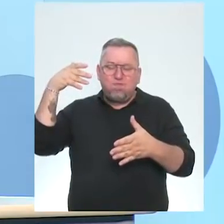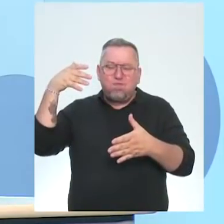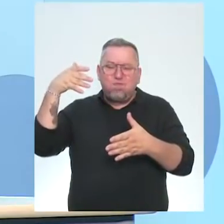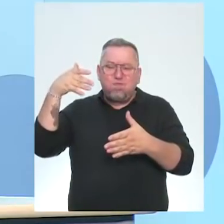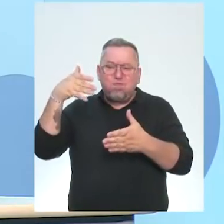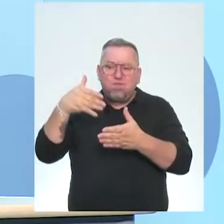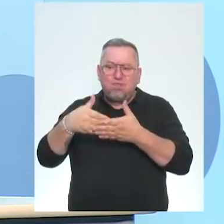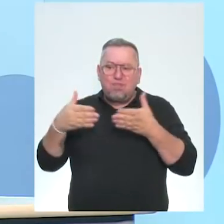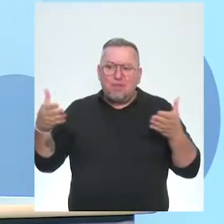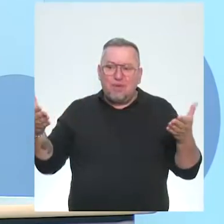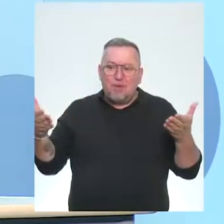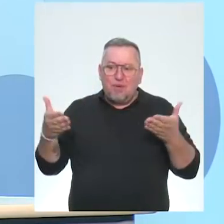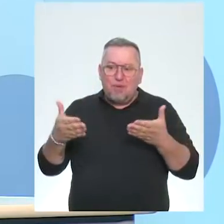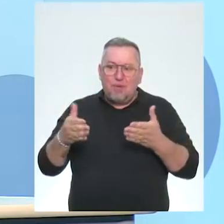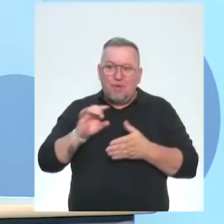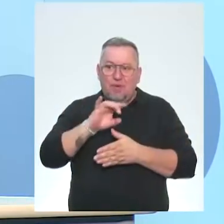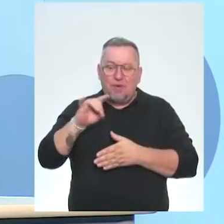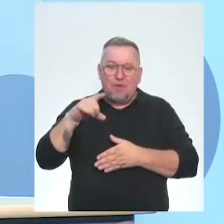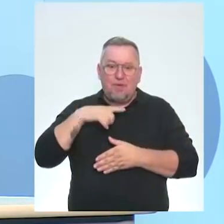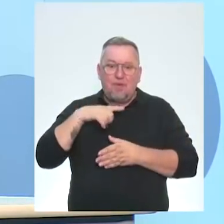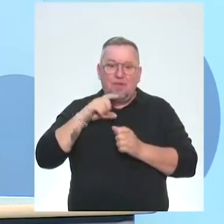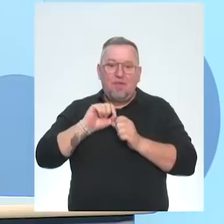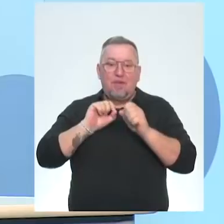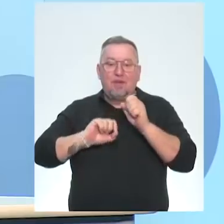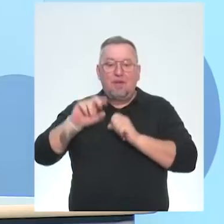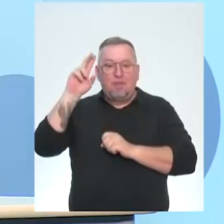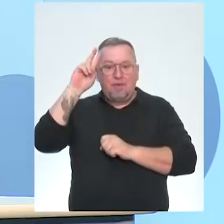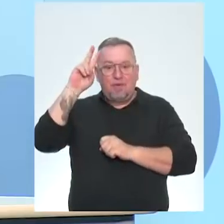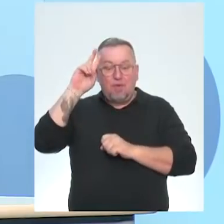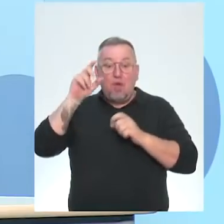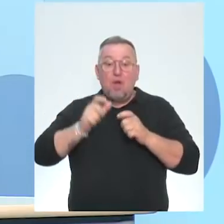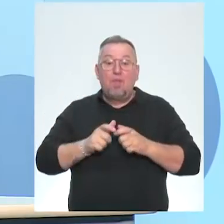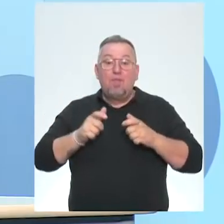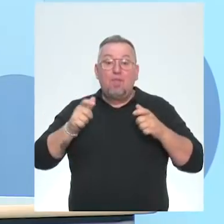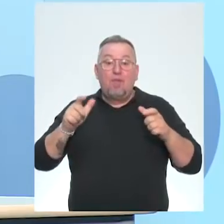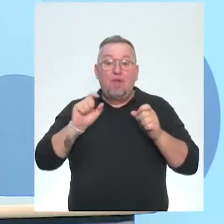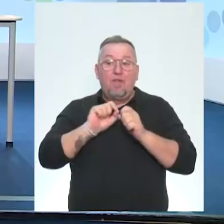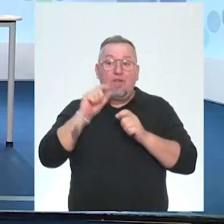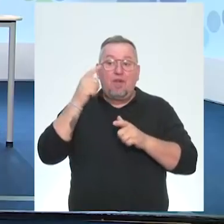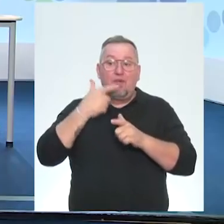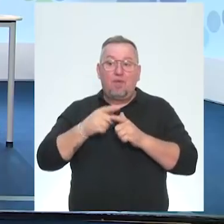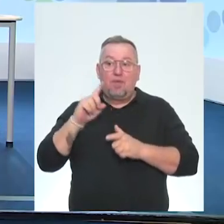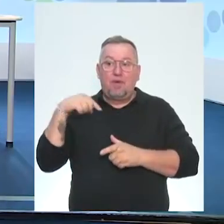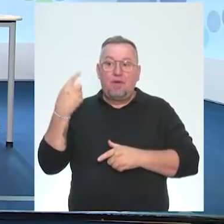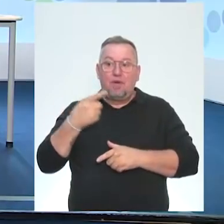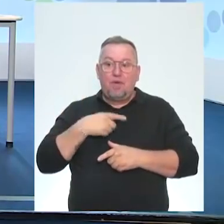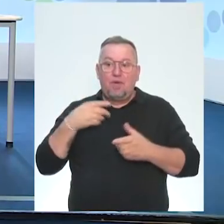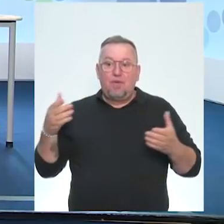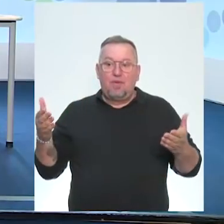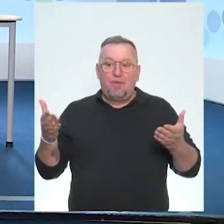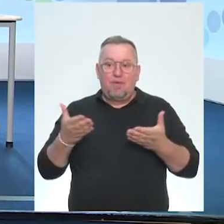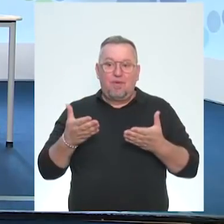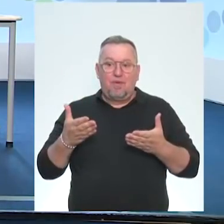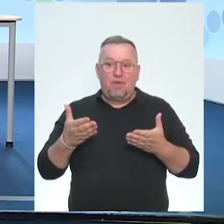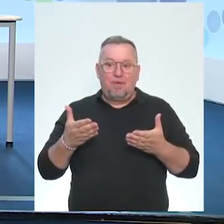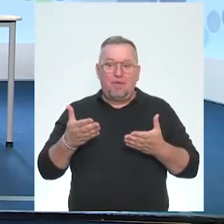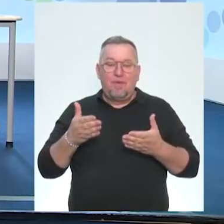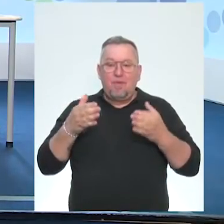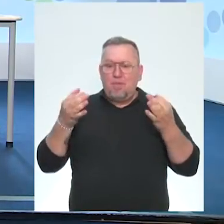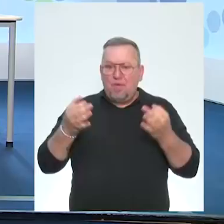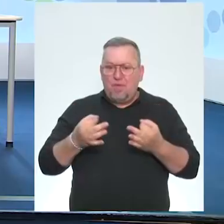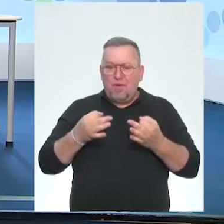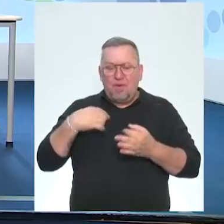cada minutinho, cada dia vai compondo uma história maior que fala sobre quem nós somos hoje? Isso não é incrível? Você já parou